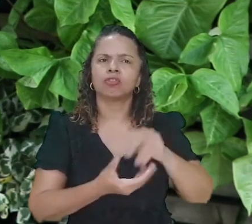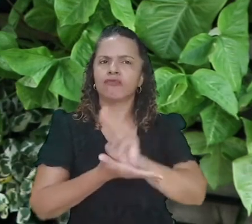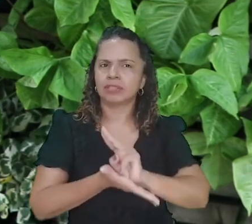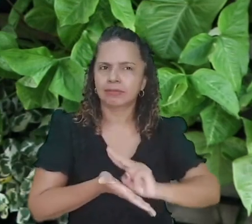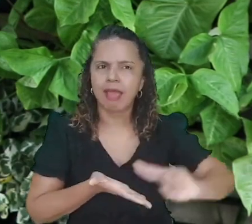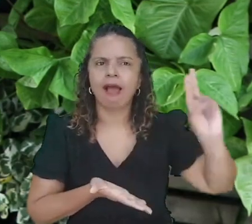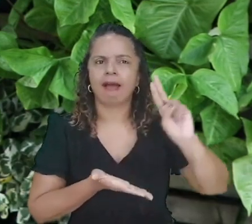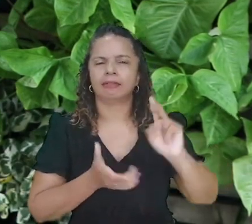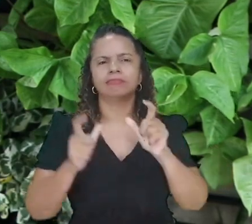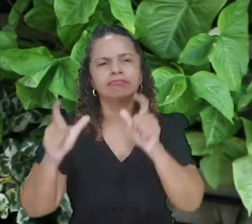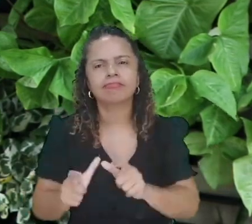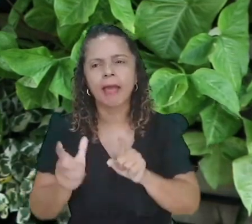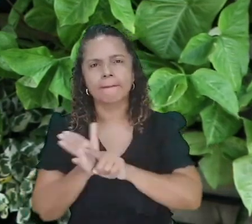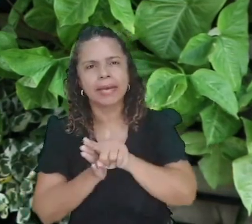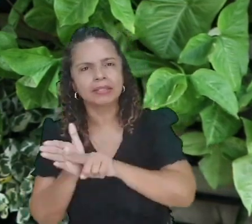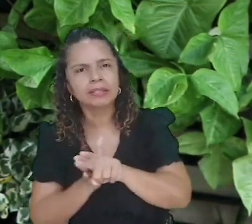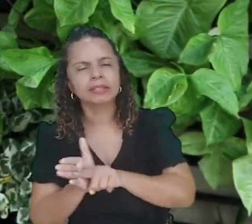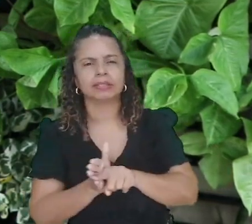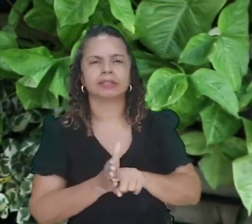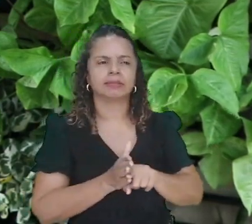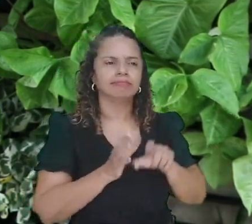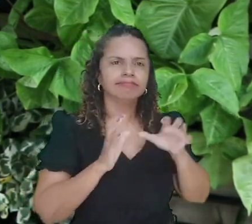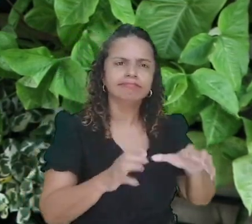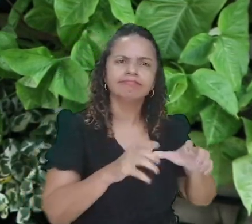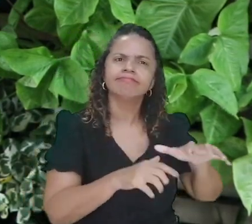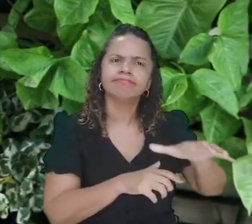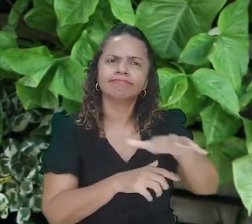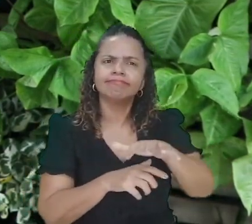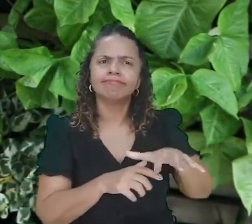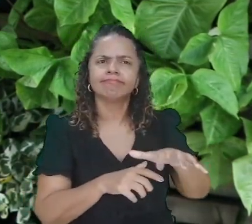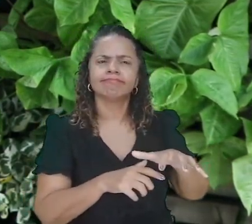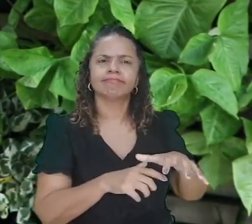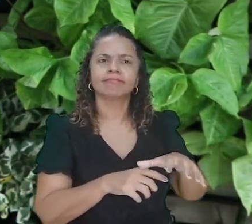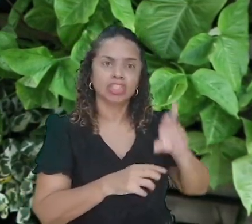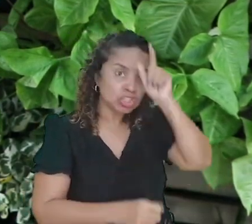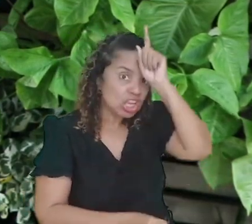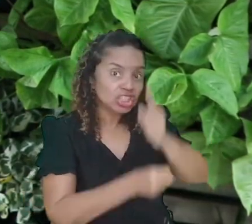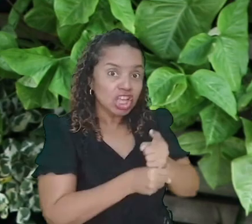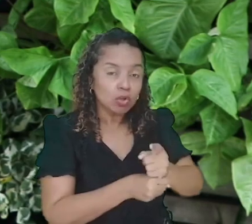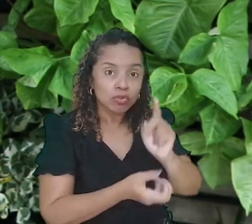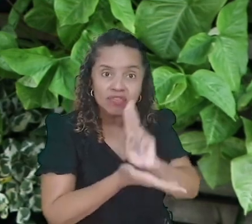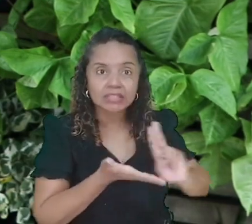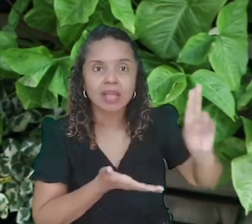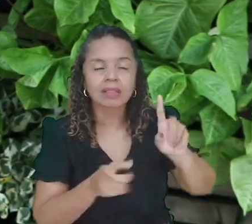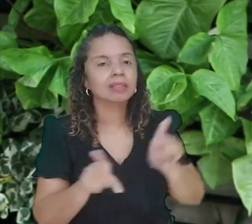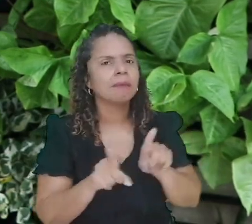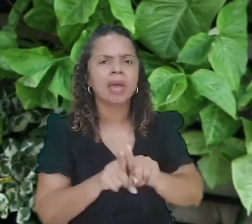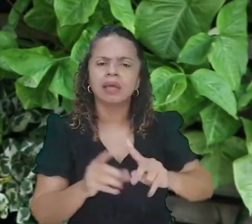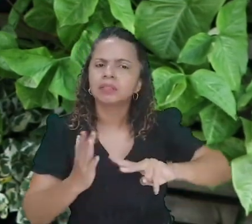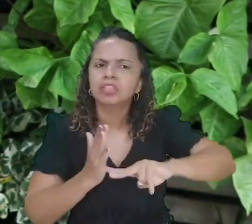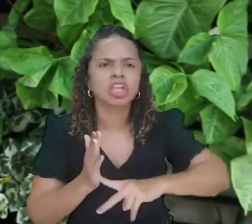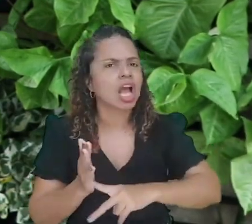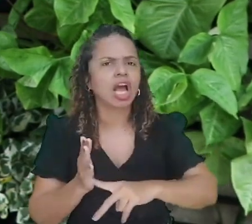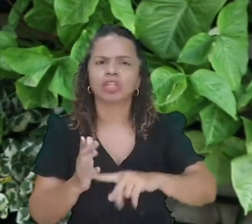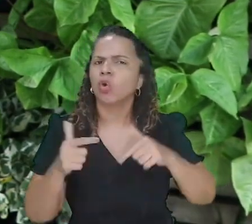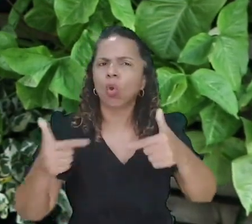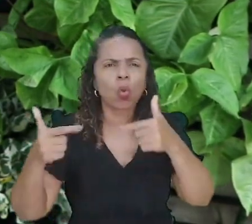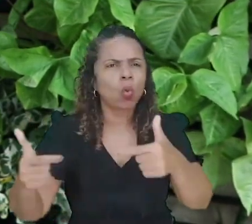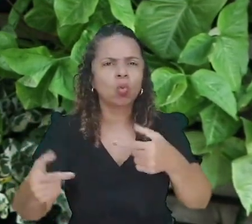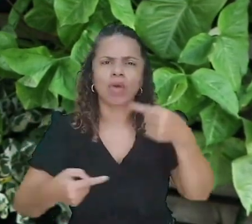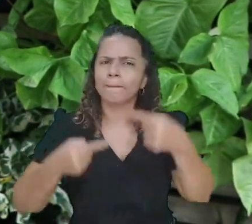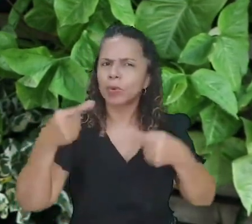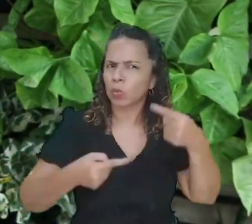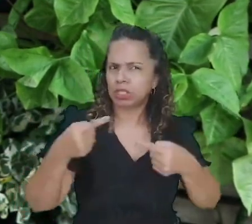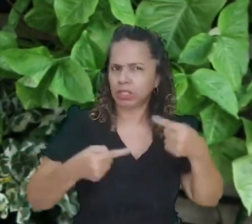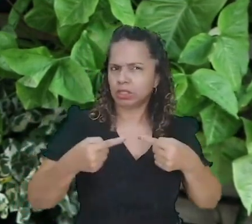universitários, ocupar os espaços de pesquisa, ocupar os espaços de gestão das universidades, ocupar os espaços dos sindicatos,